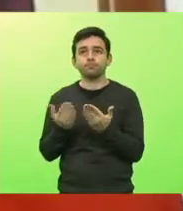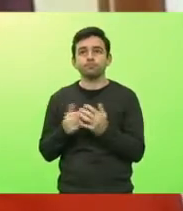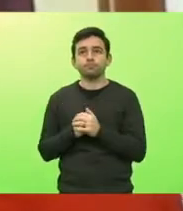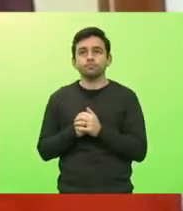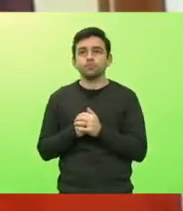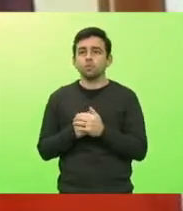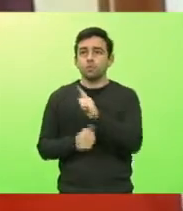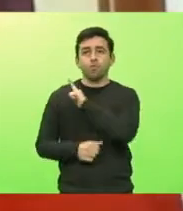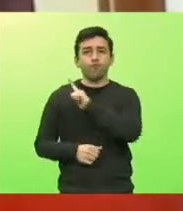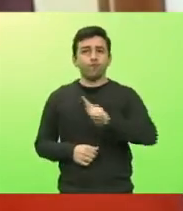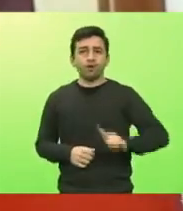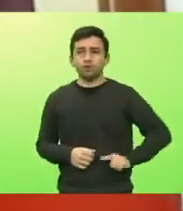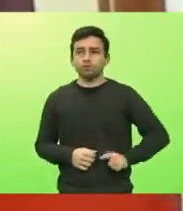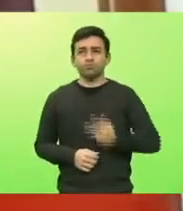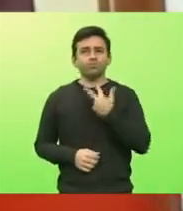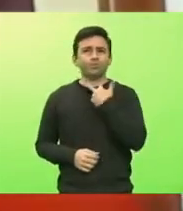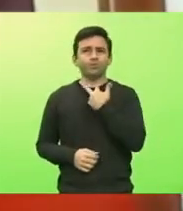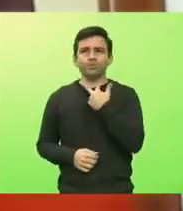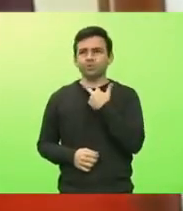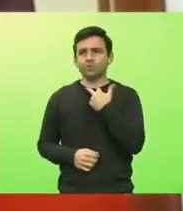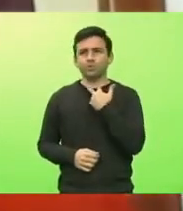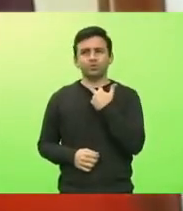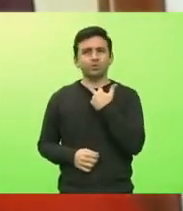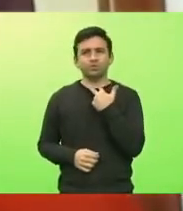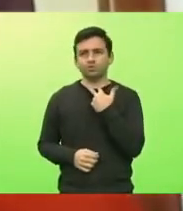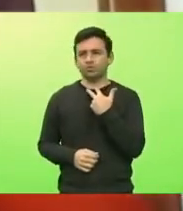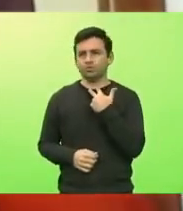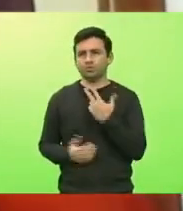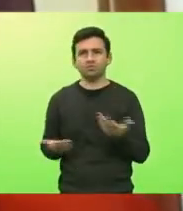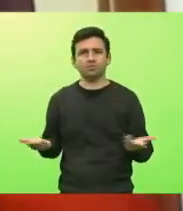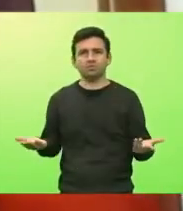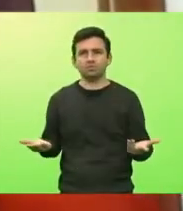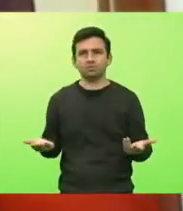o governo não pode, né,